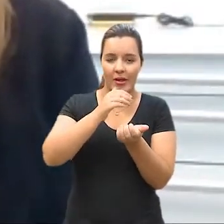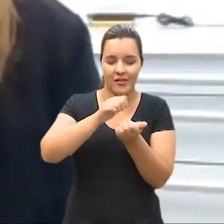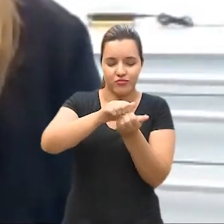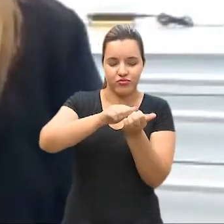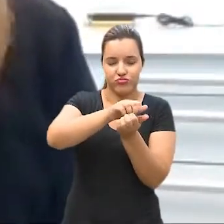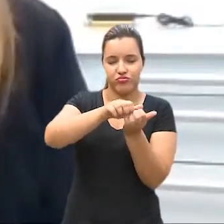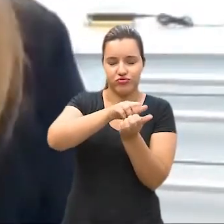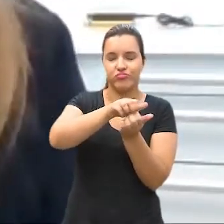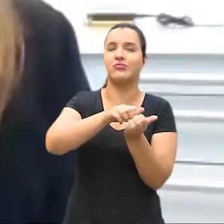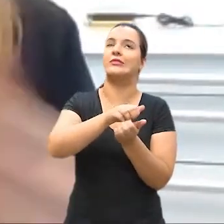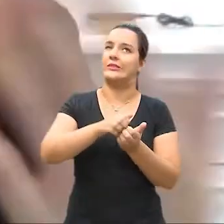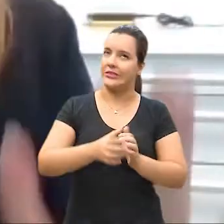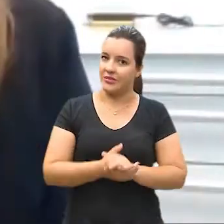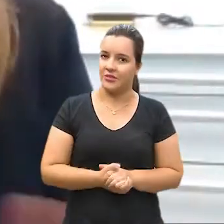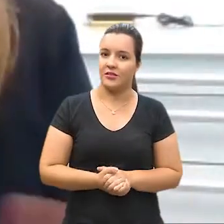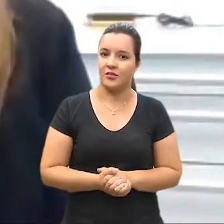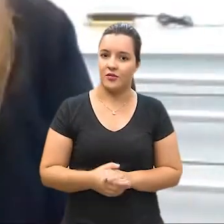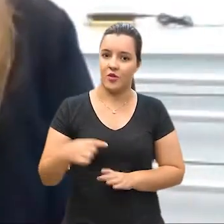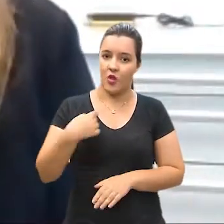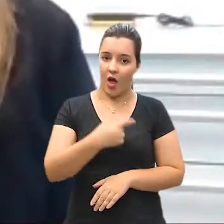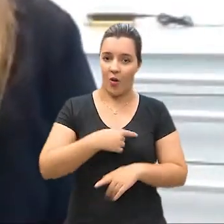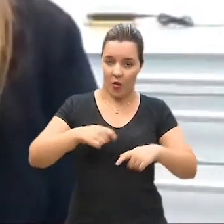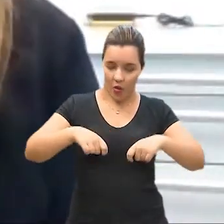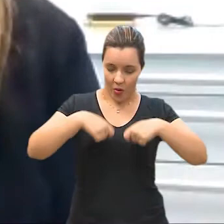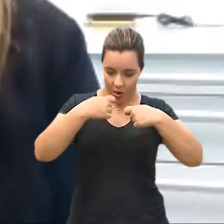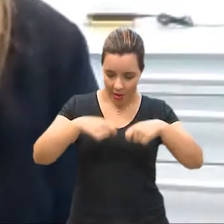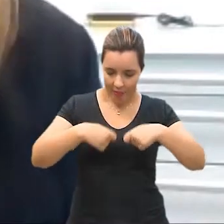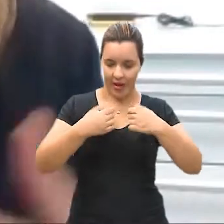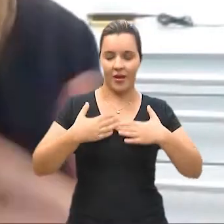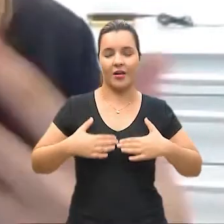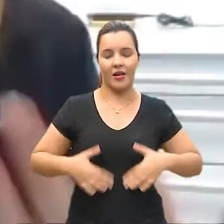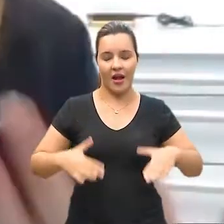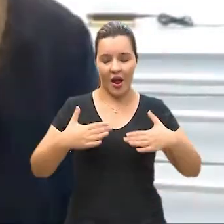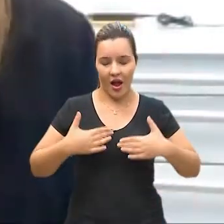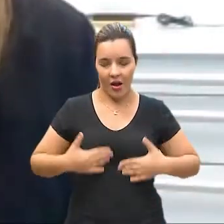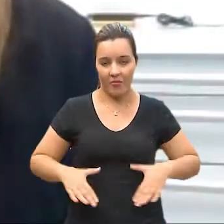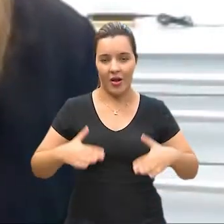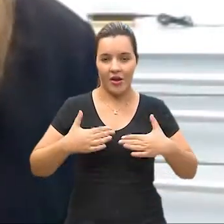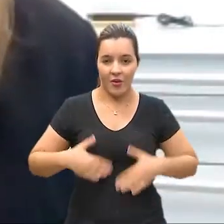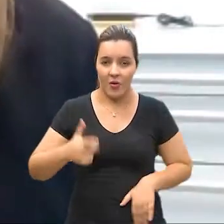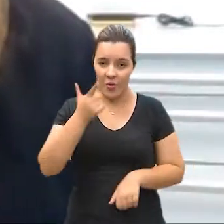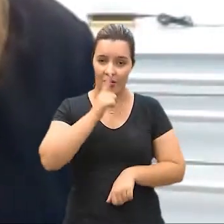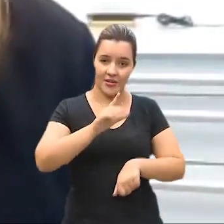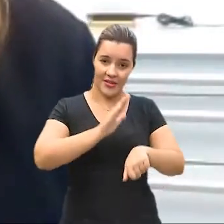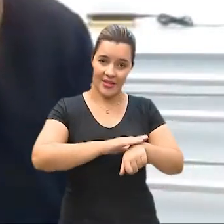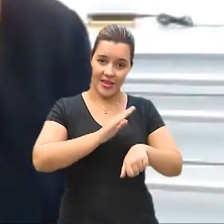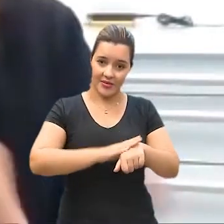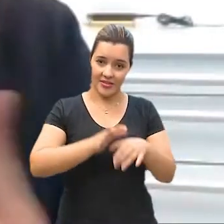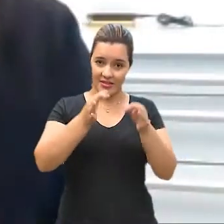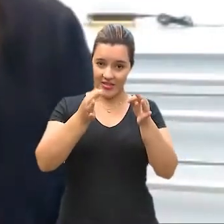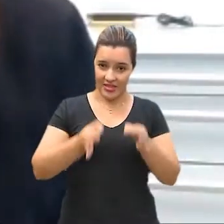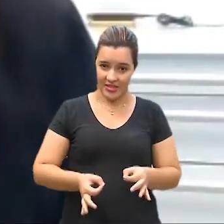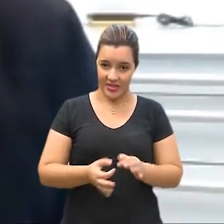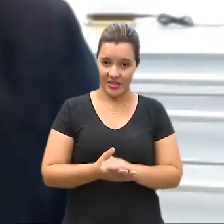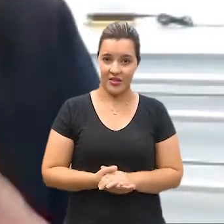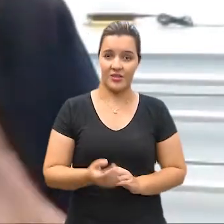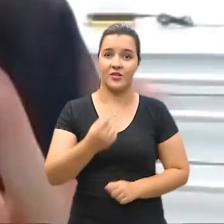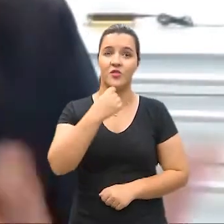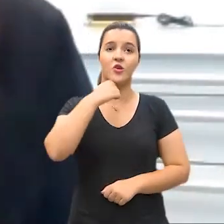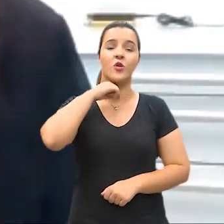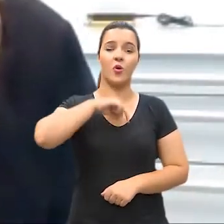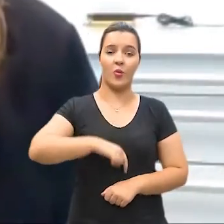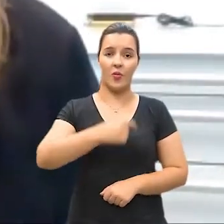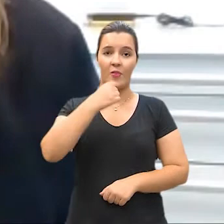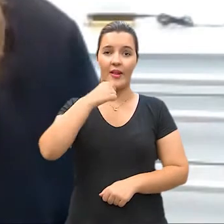corretamente. É importante, sim, que a gente tenha calma durante a alimentação e consiga dar o tempo correto para não deglutir os